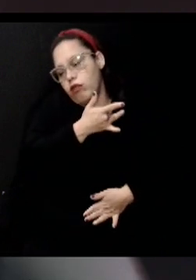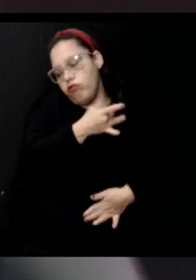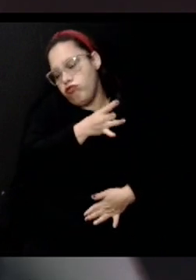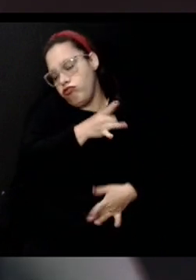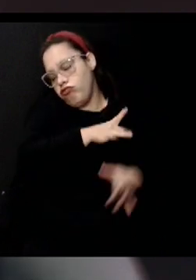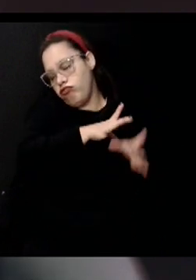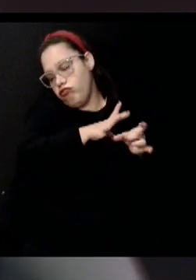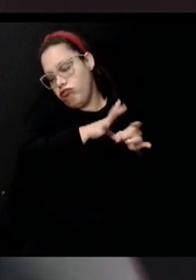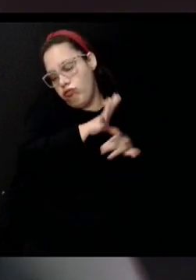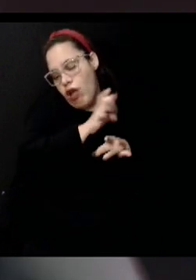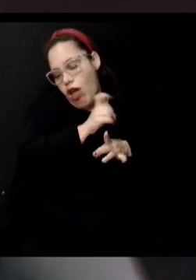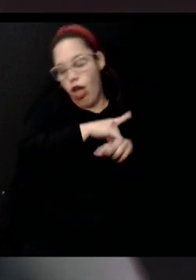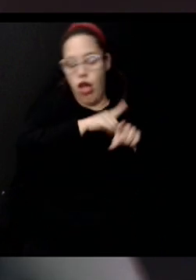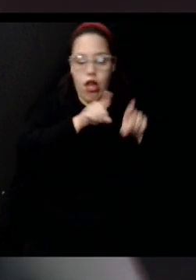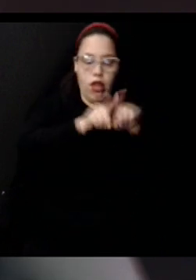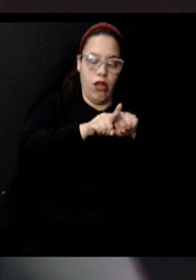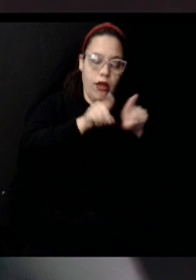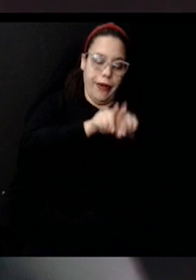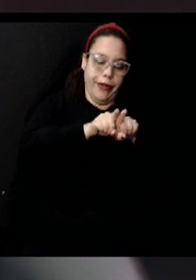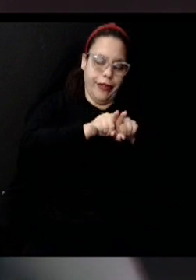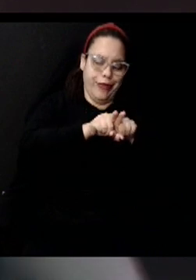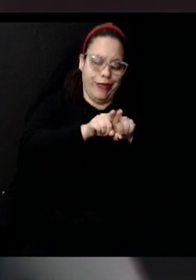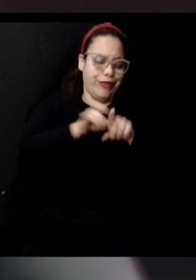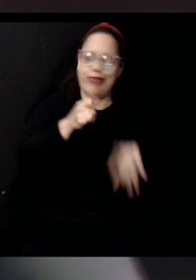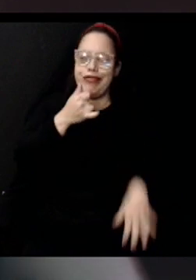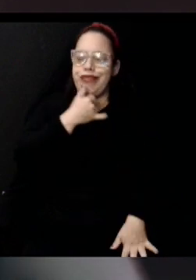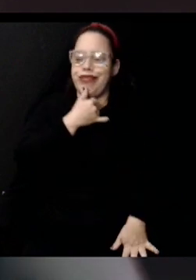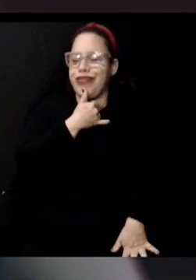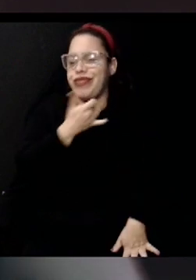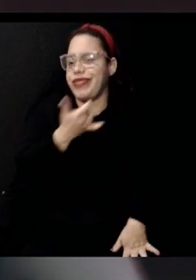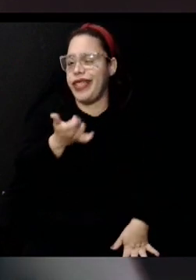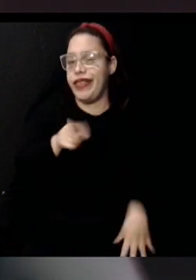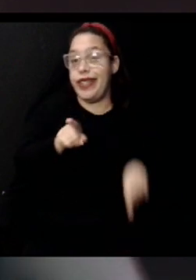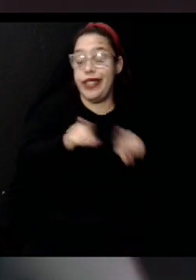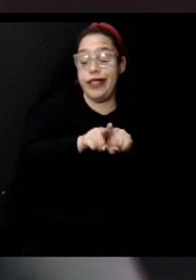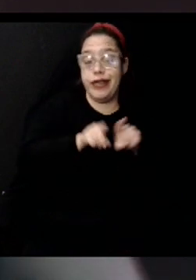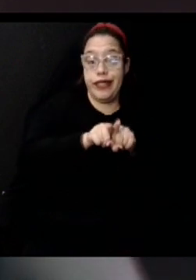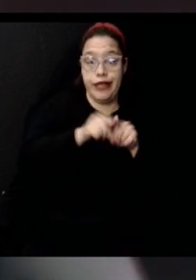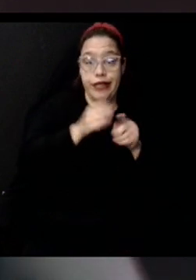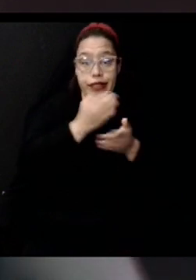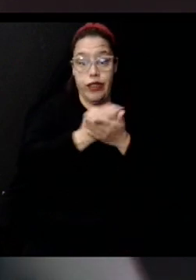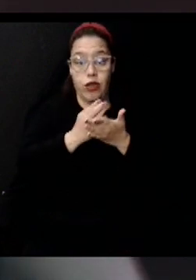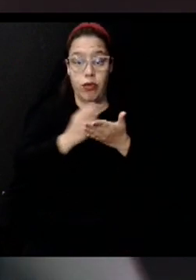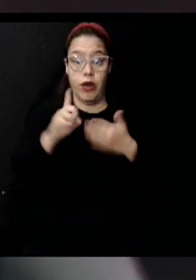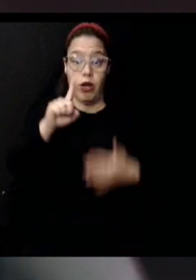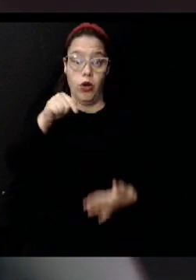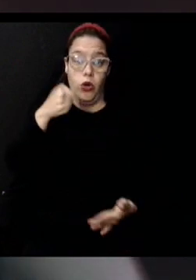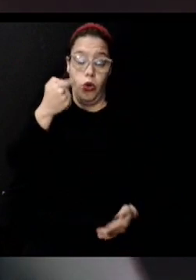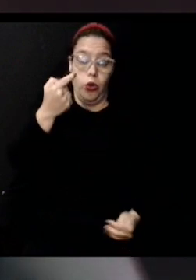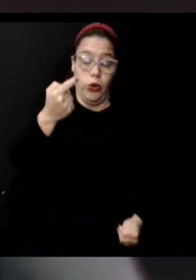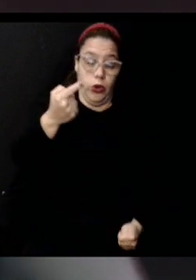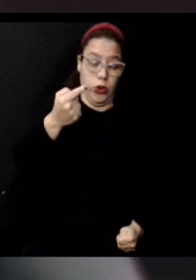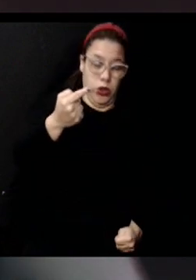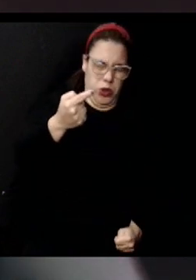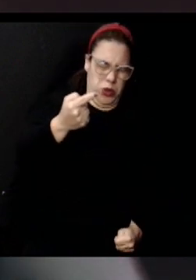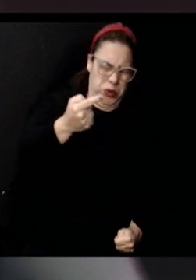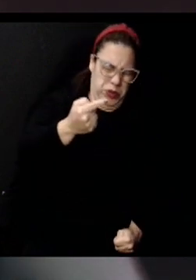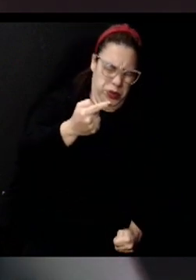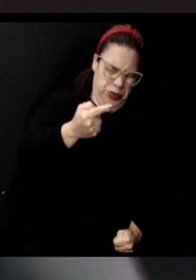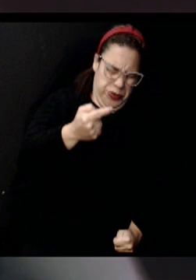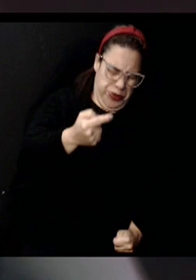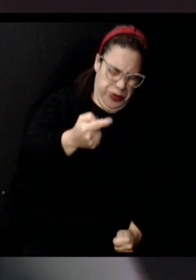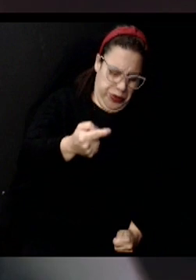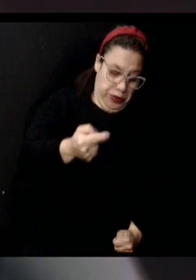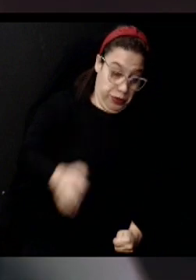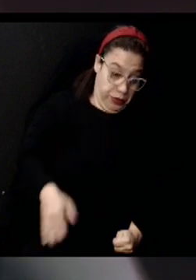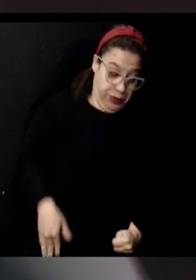da sua insatisfação com o seu desempenho, aí você começa a falar que é o outro. Você cai Perfeito. nessa questão do